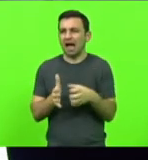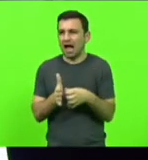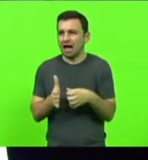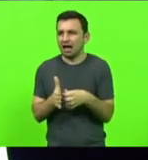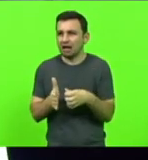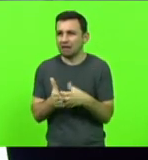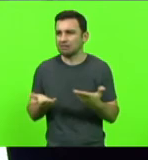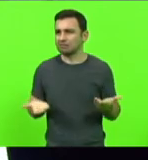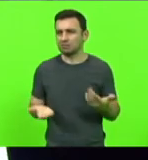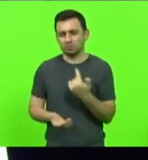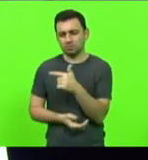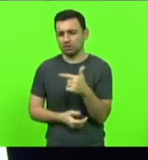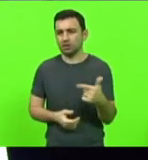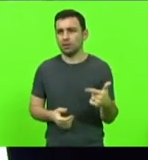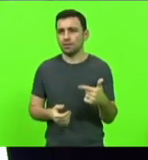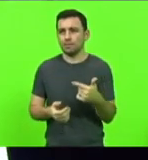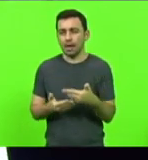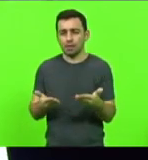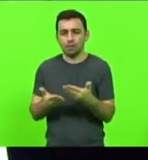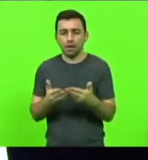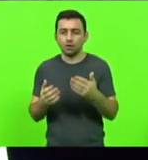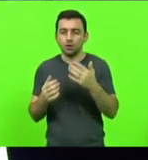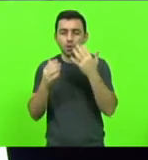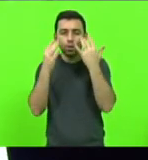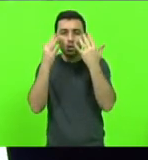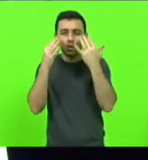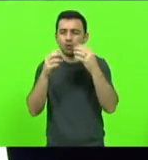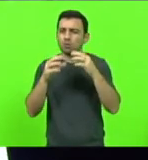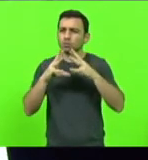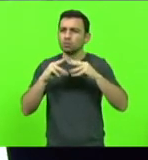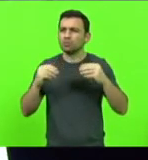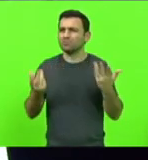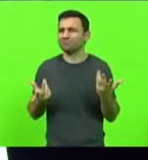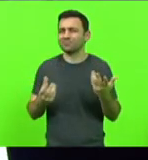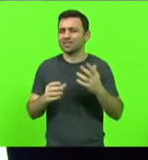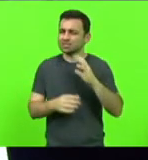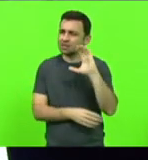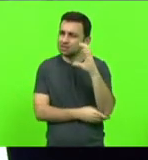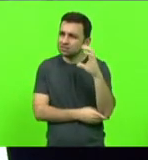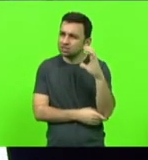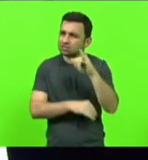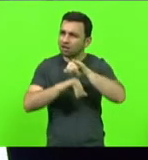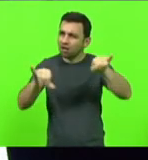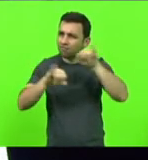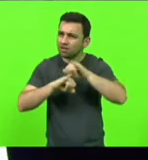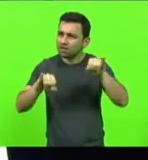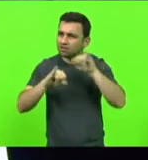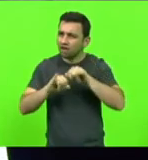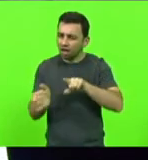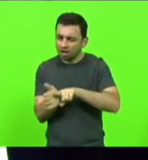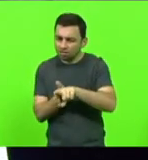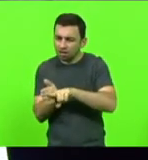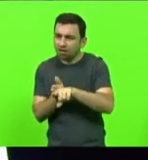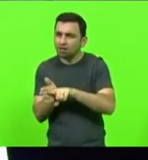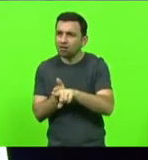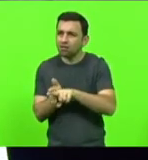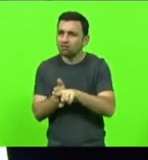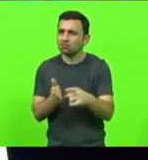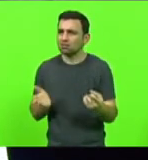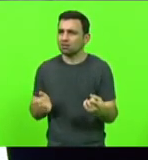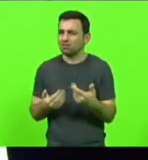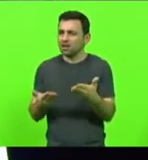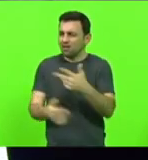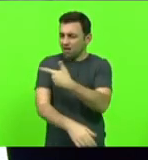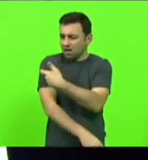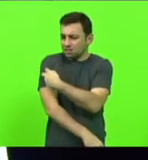não fazem perder o brilho dos olhos, isso são os cientistas que dizem, analisam, as vacinas estão